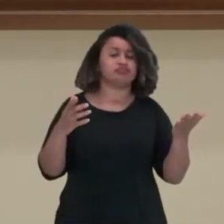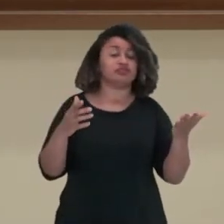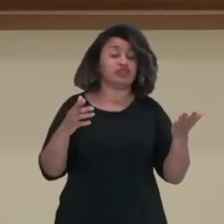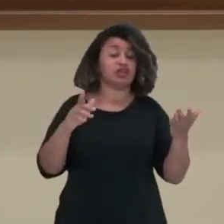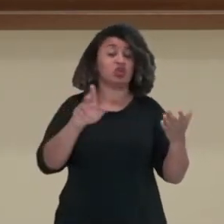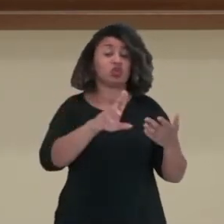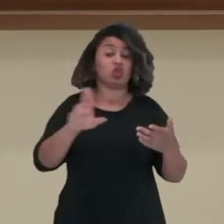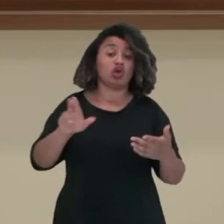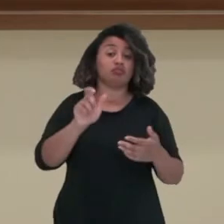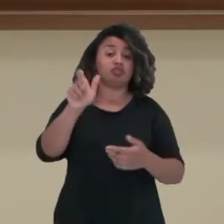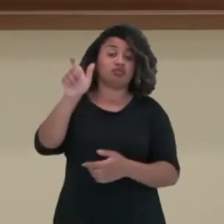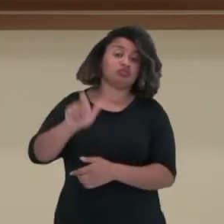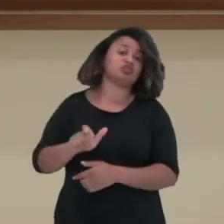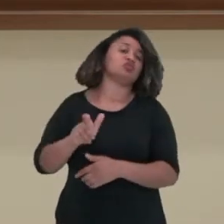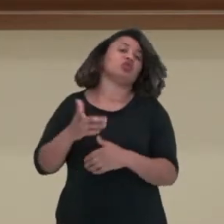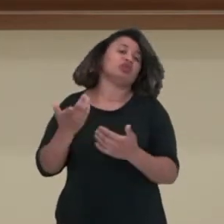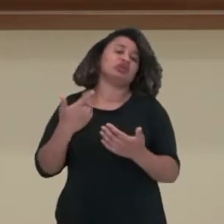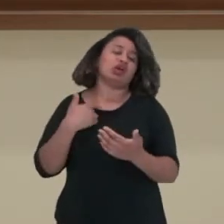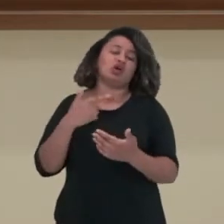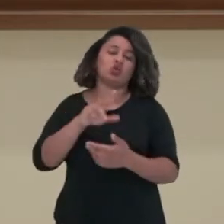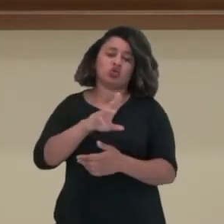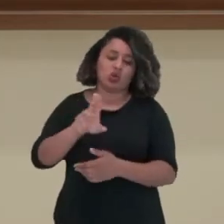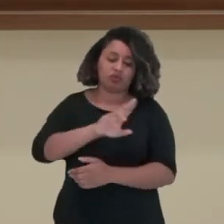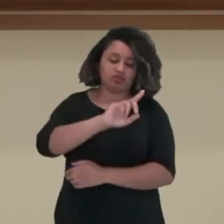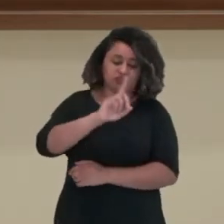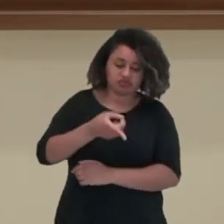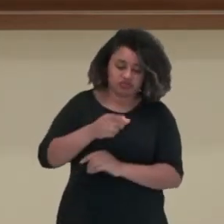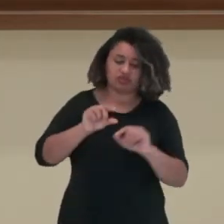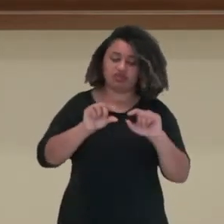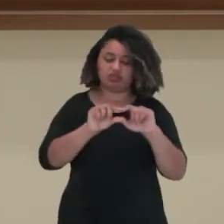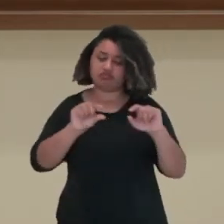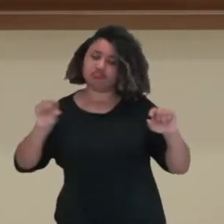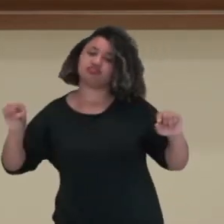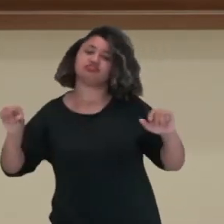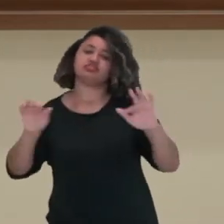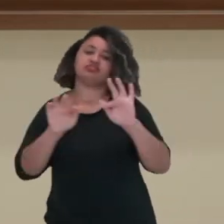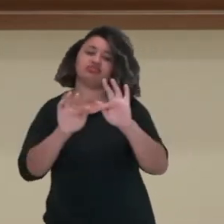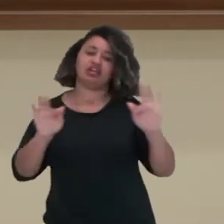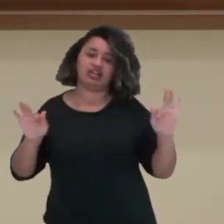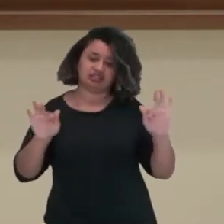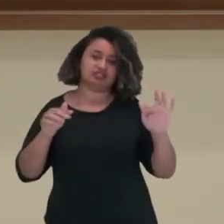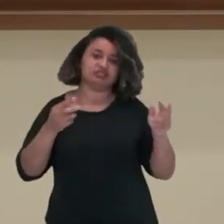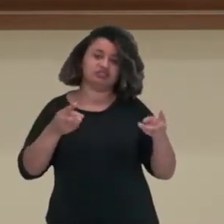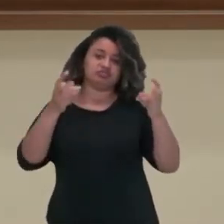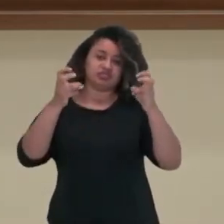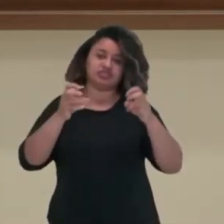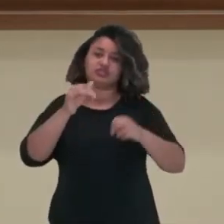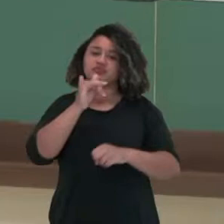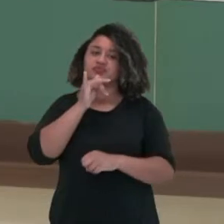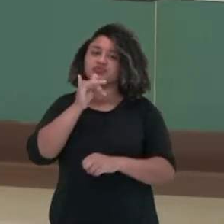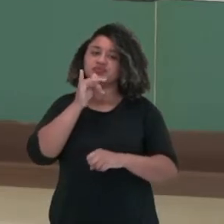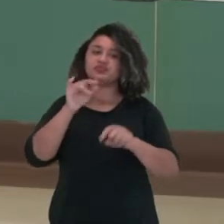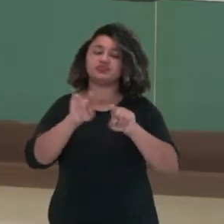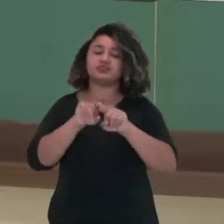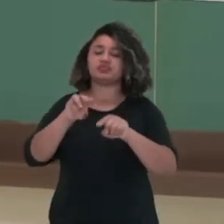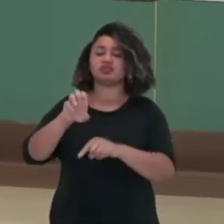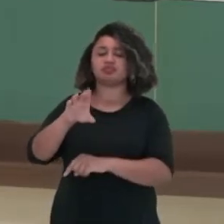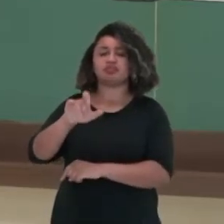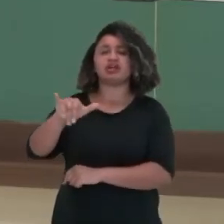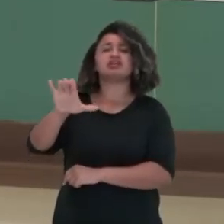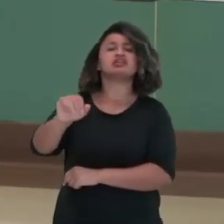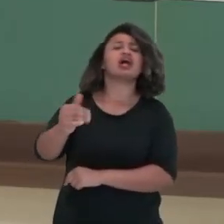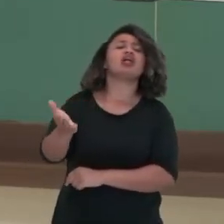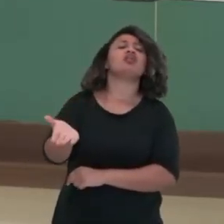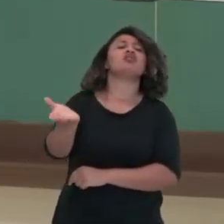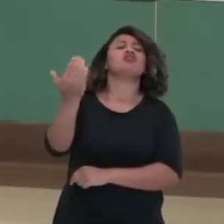chamo o nome de alguém, Então, eu coloco ali a vírgula após o vocativo. Observe lá o exemplo. Marcelo, vem